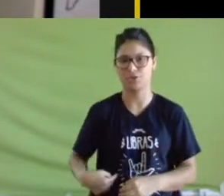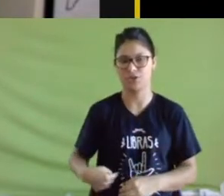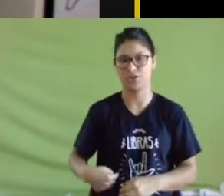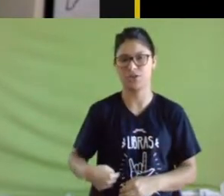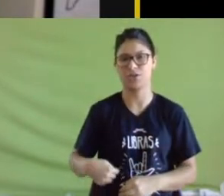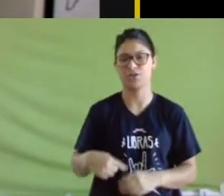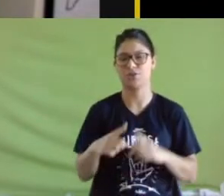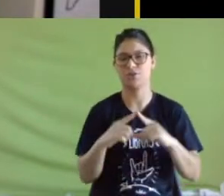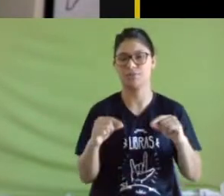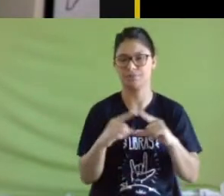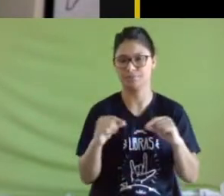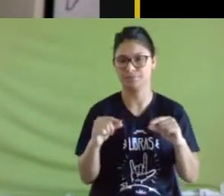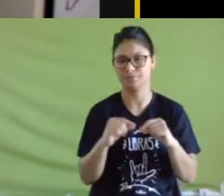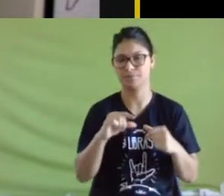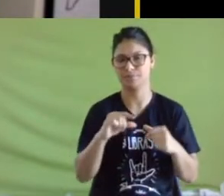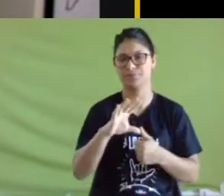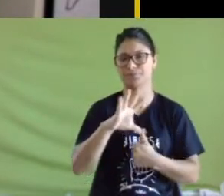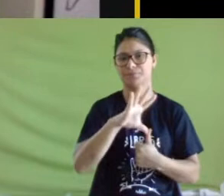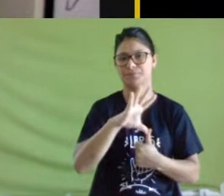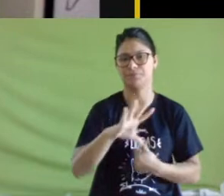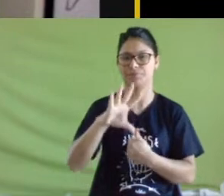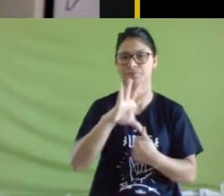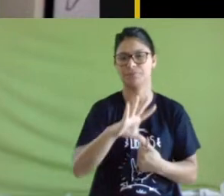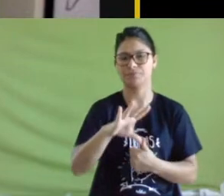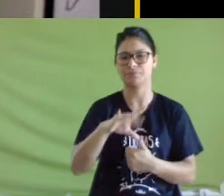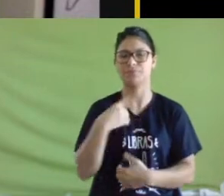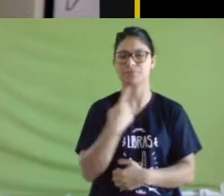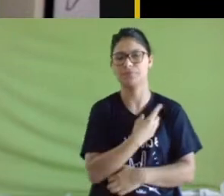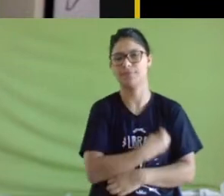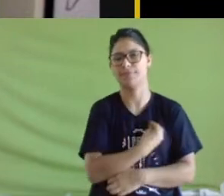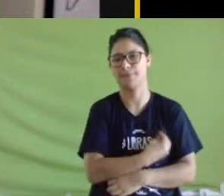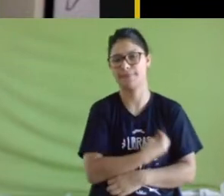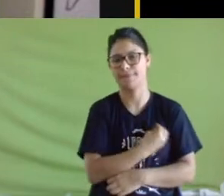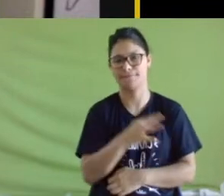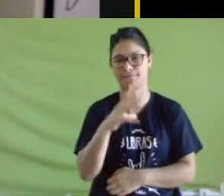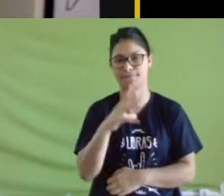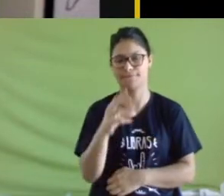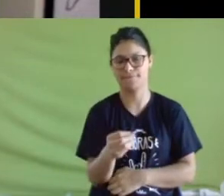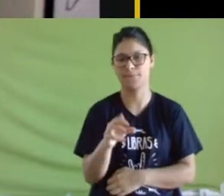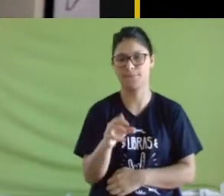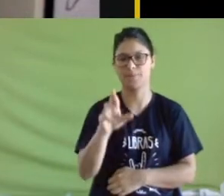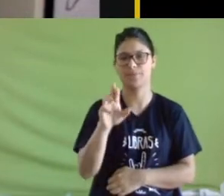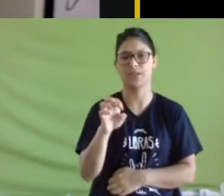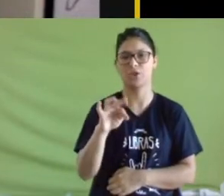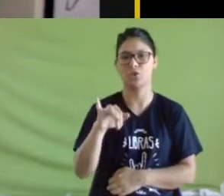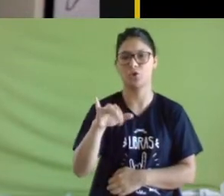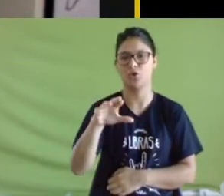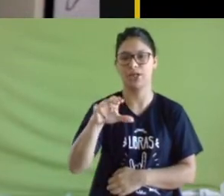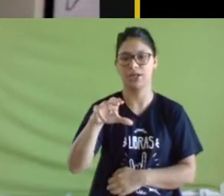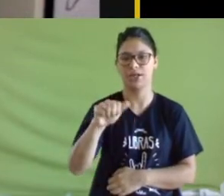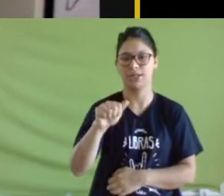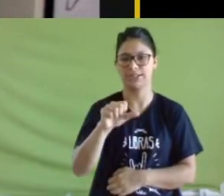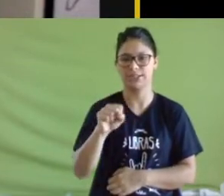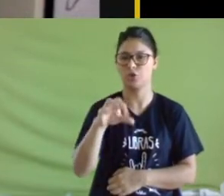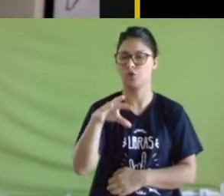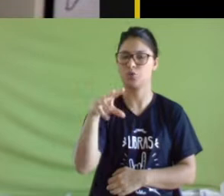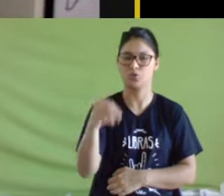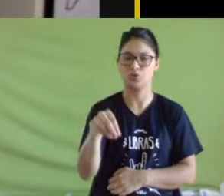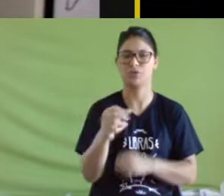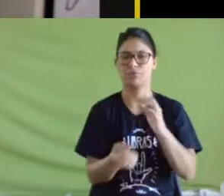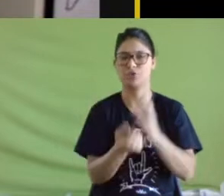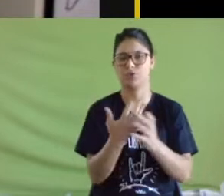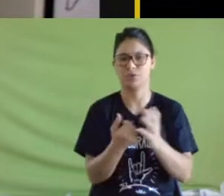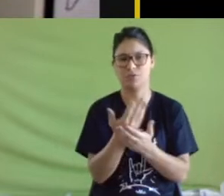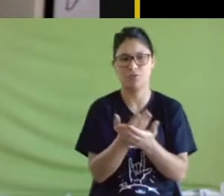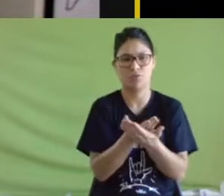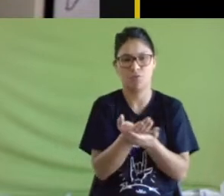gente vive, elas são todas retóricas. São todas técnicas de produção, de